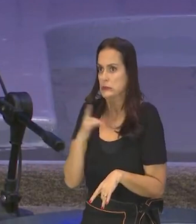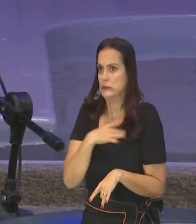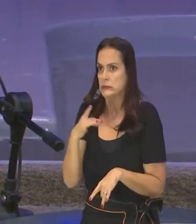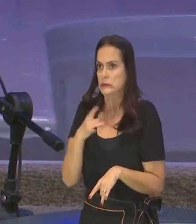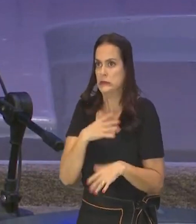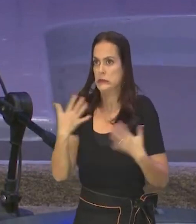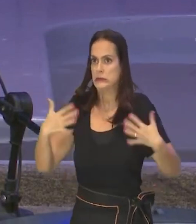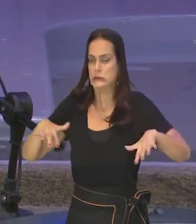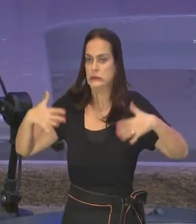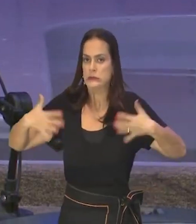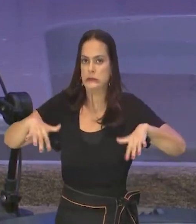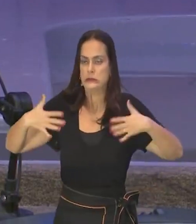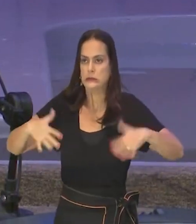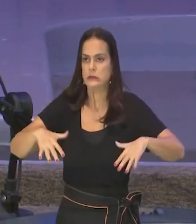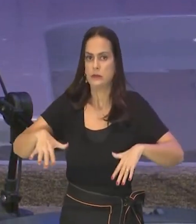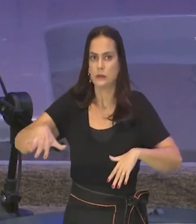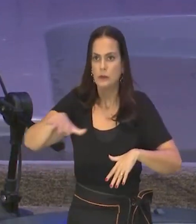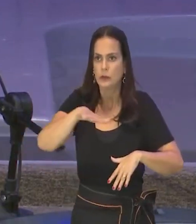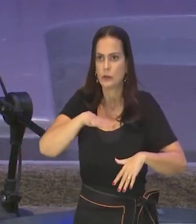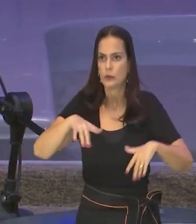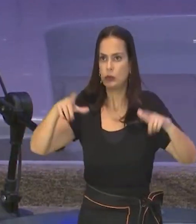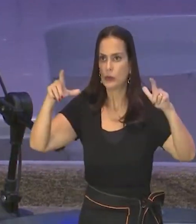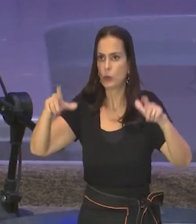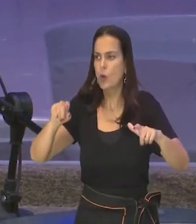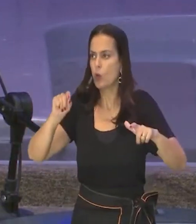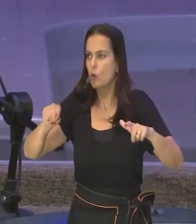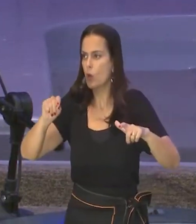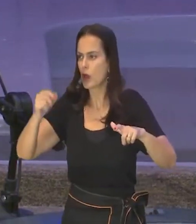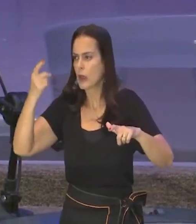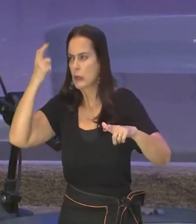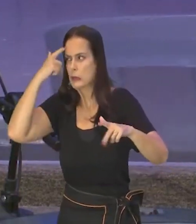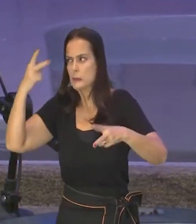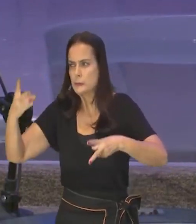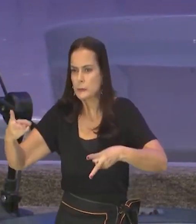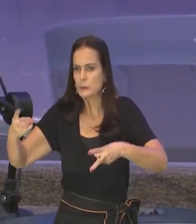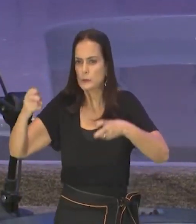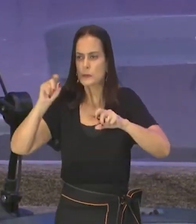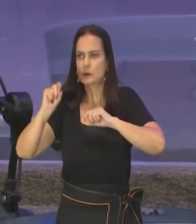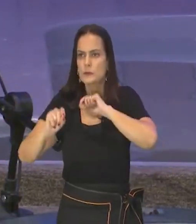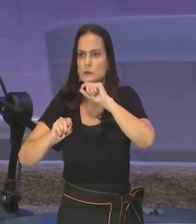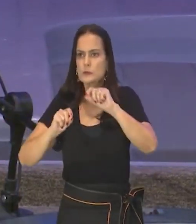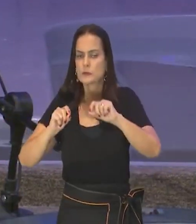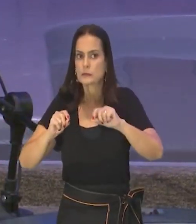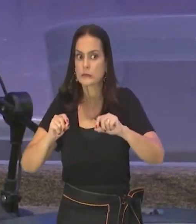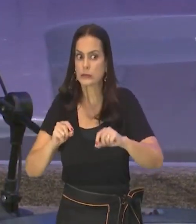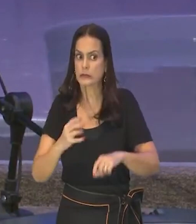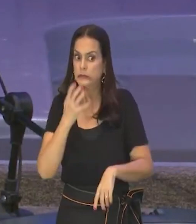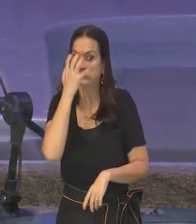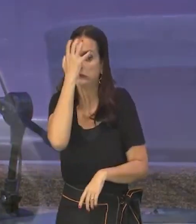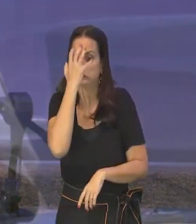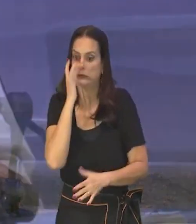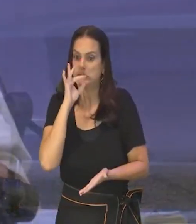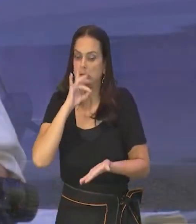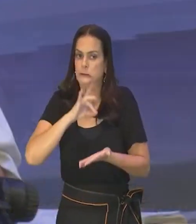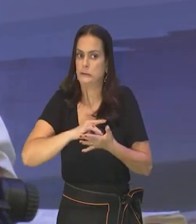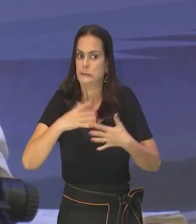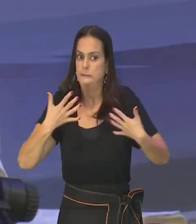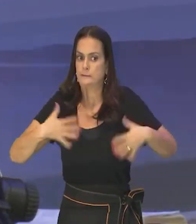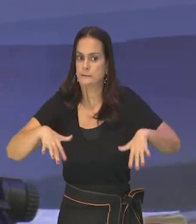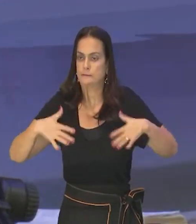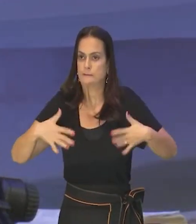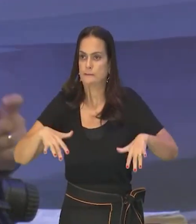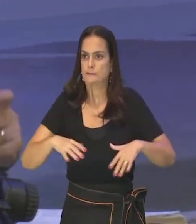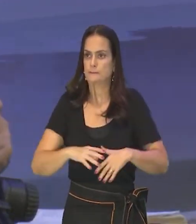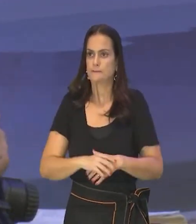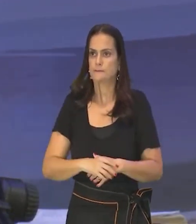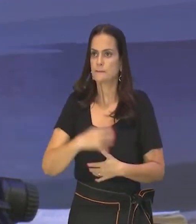Isso provocou um ambiente em que eles estavam percebendo: a coisa é séria.